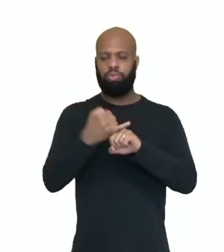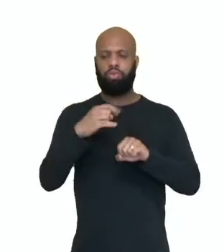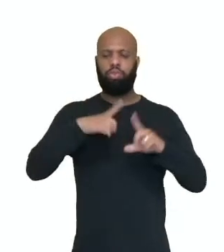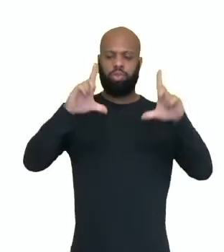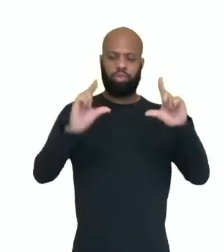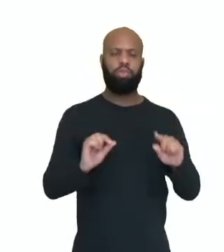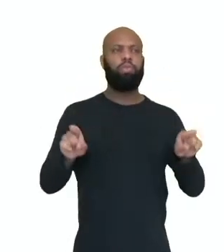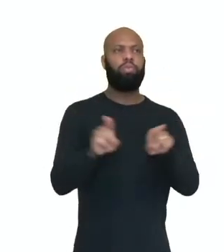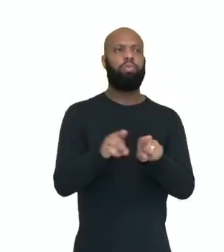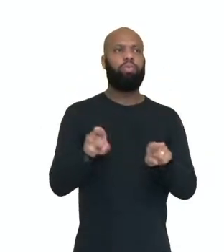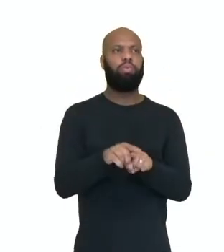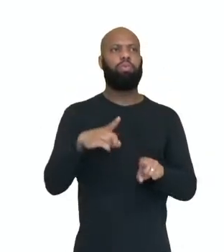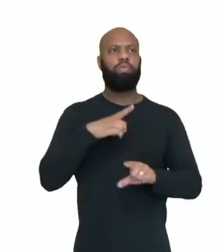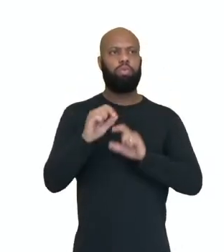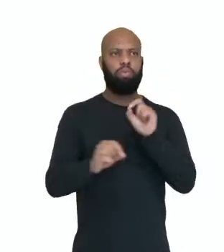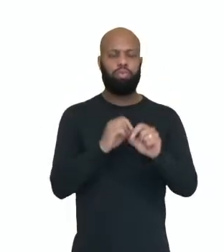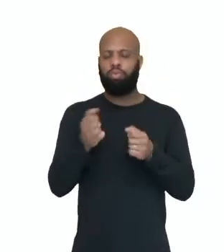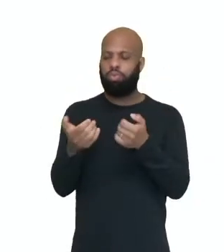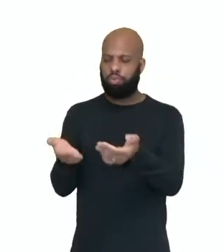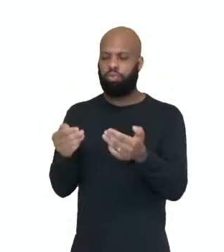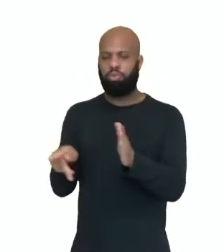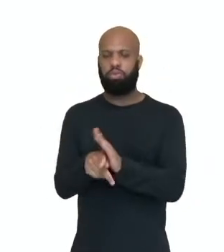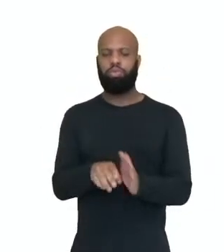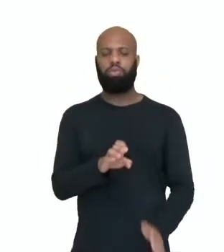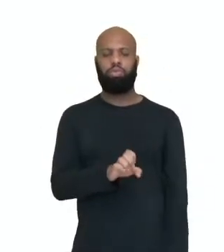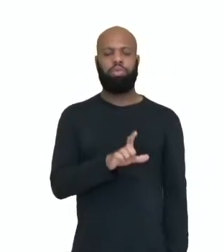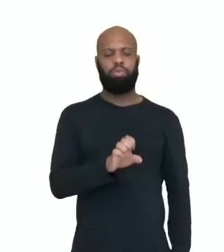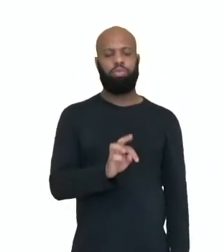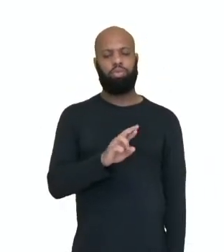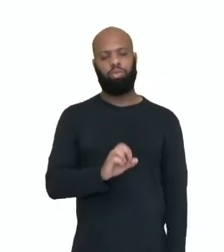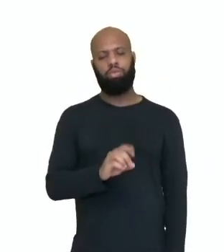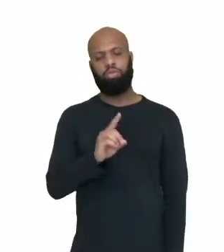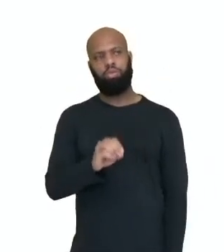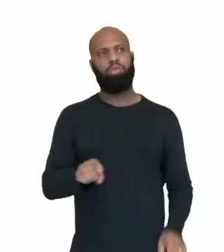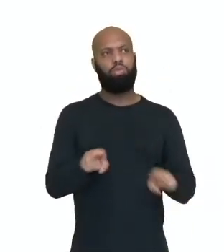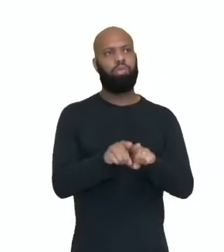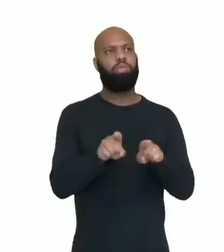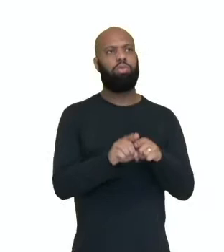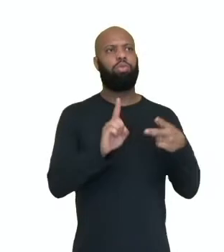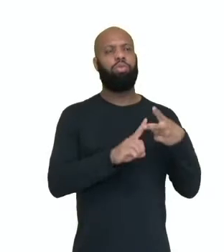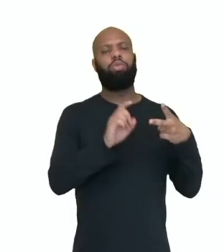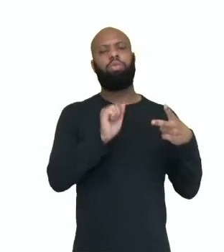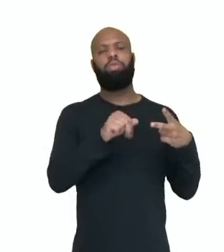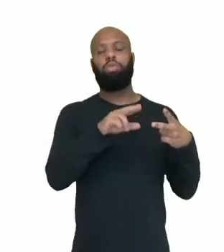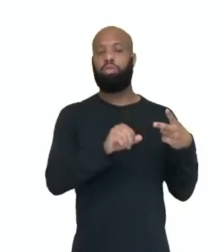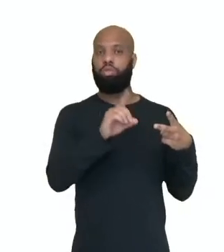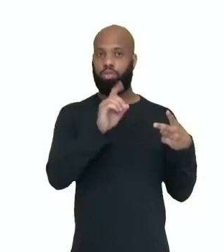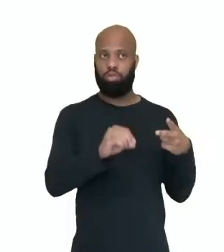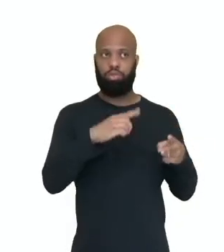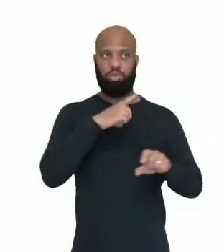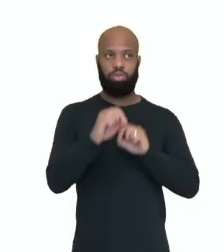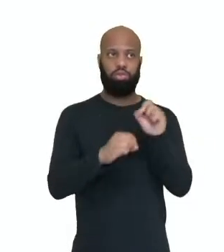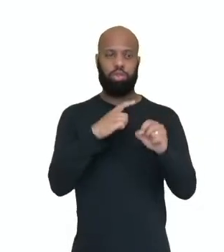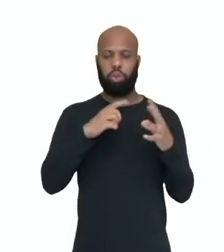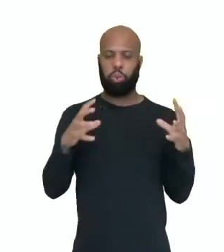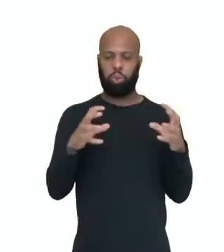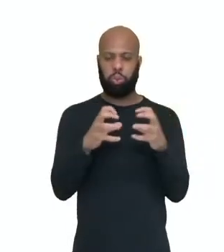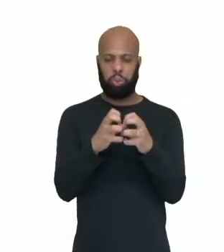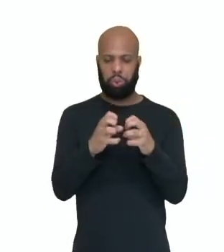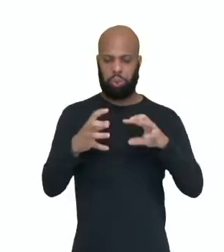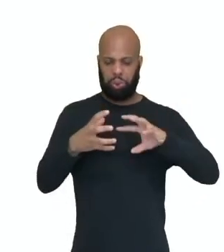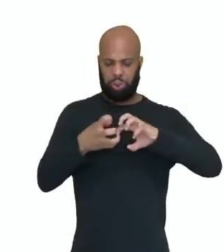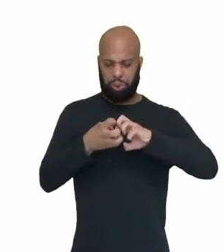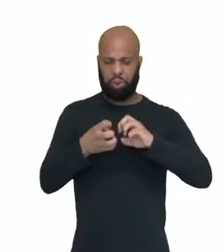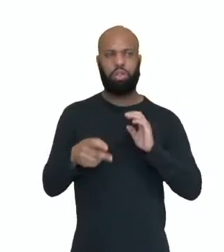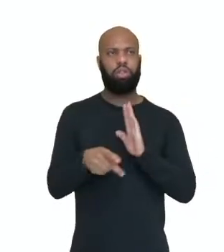a deposição no eletrodo. E o ânodo, que é o polo positivo, o ânion sofre oxidação e ocorre a corrosão do